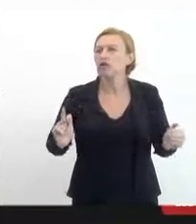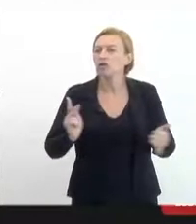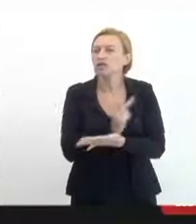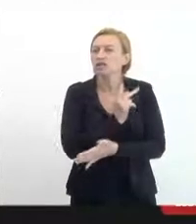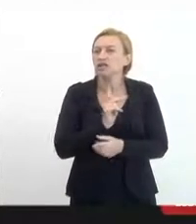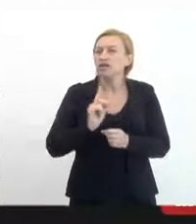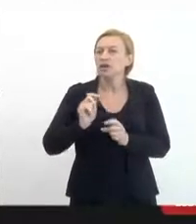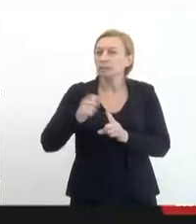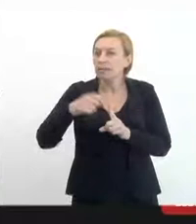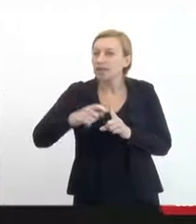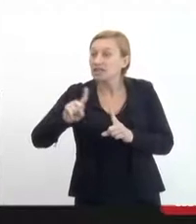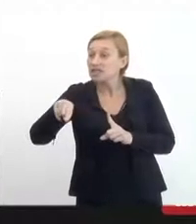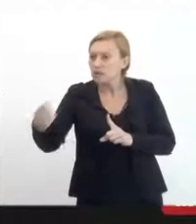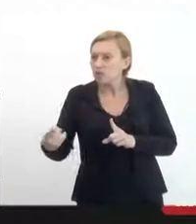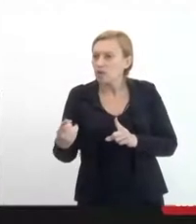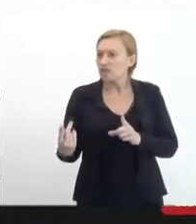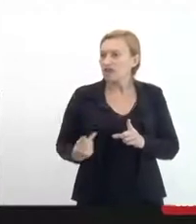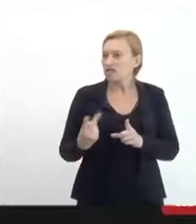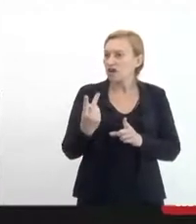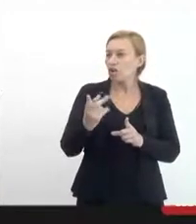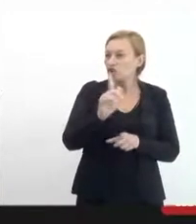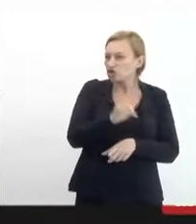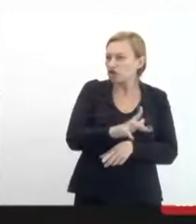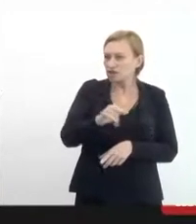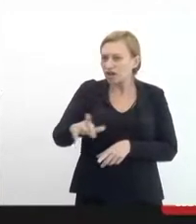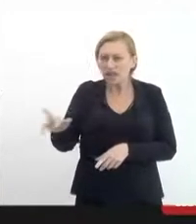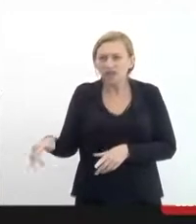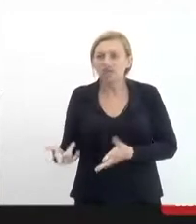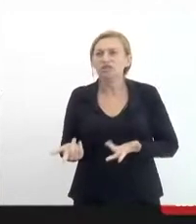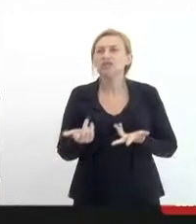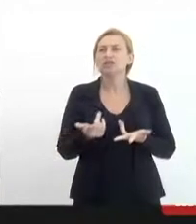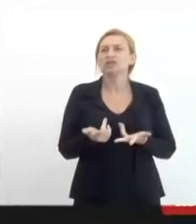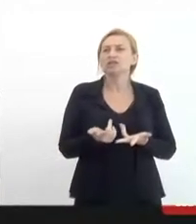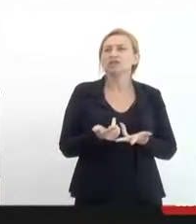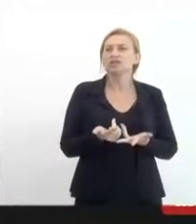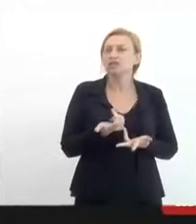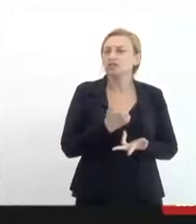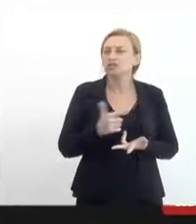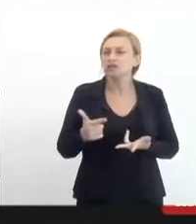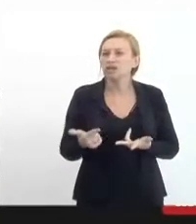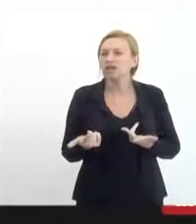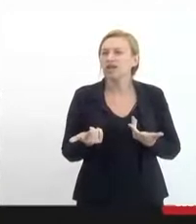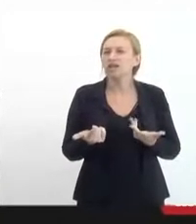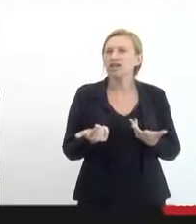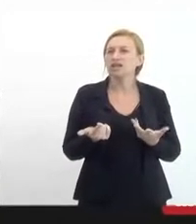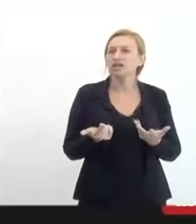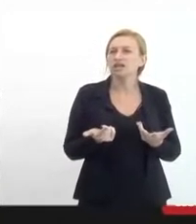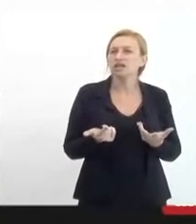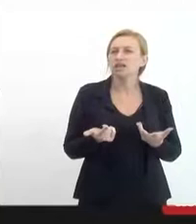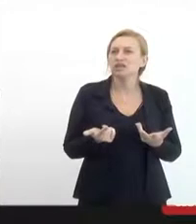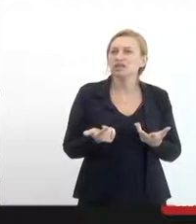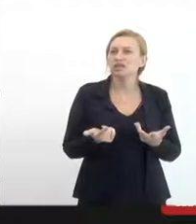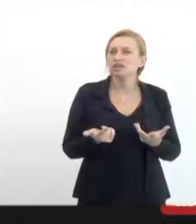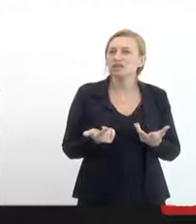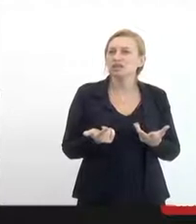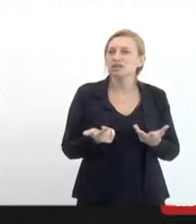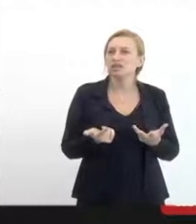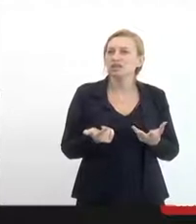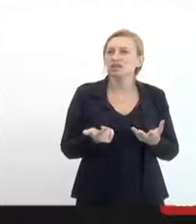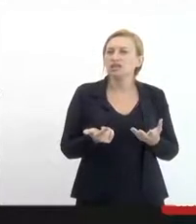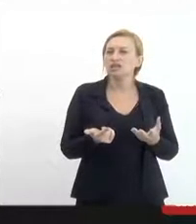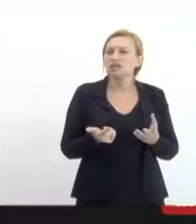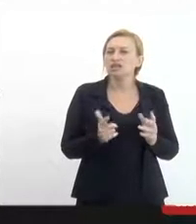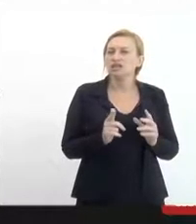meses seguintes, a valores distintos, e sem que haja coincidência dos estoques de venda com